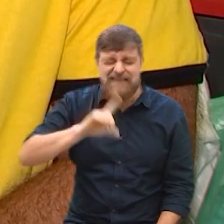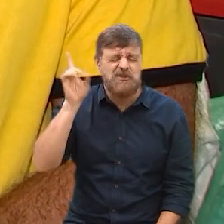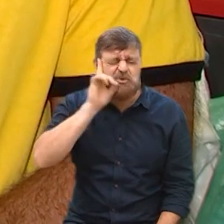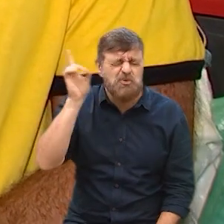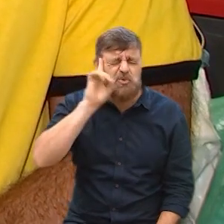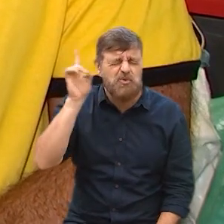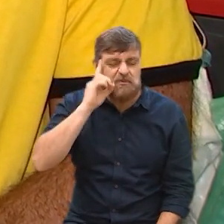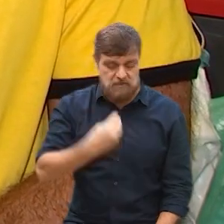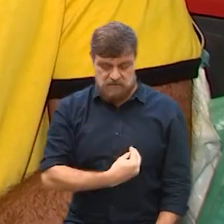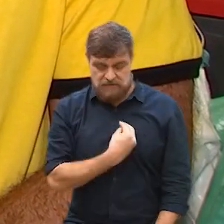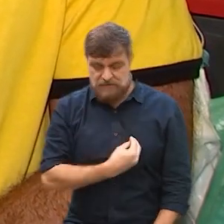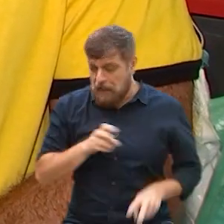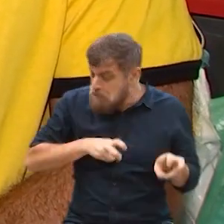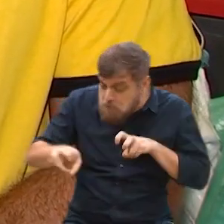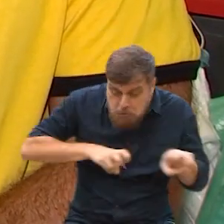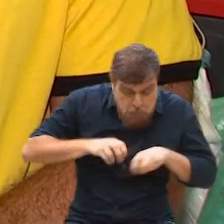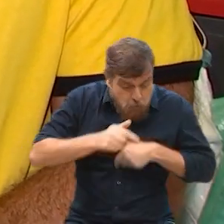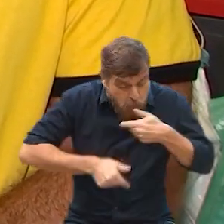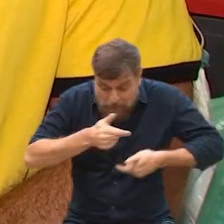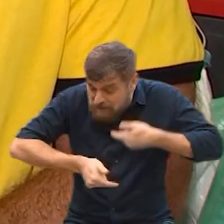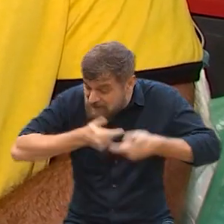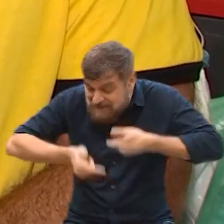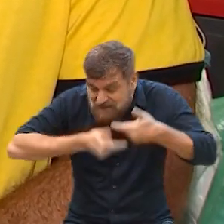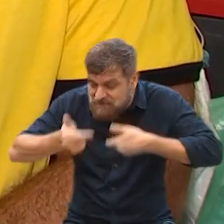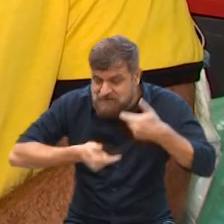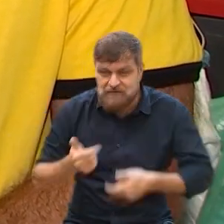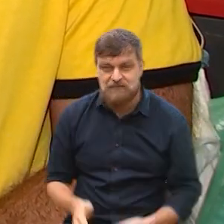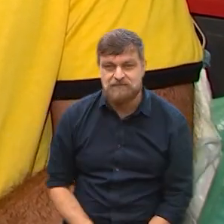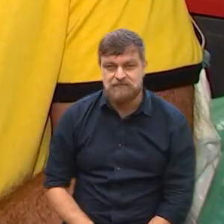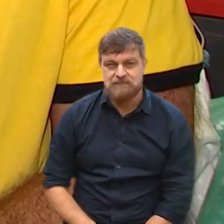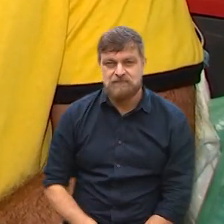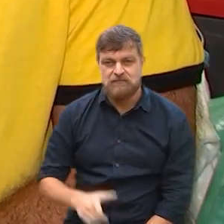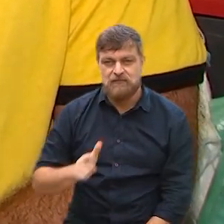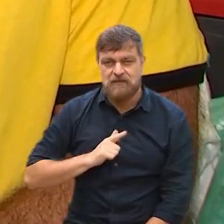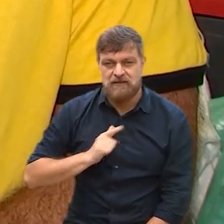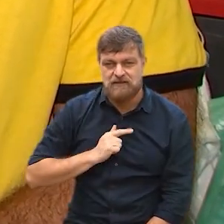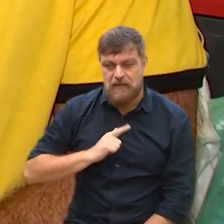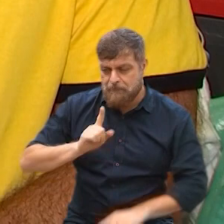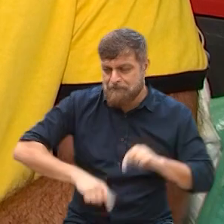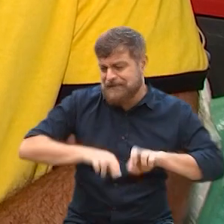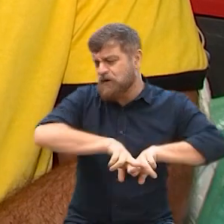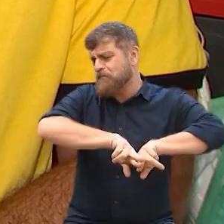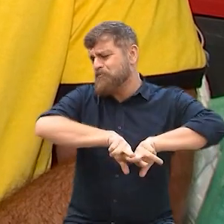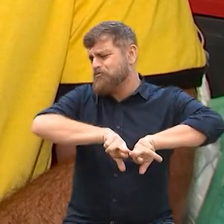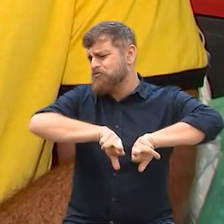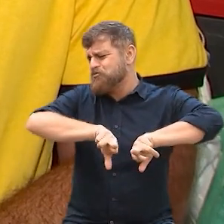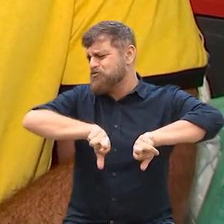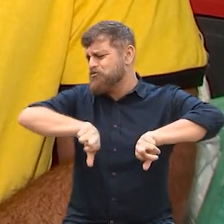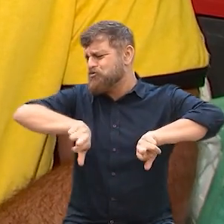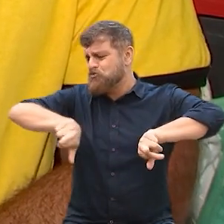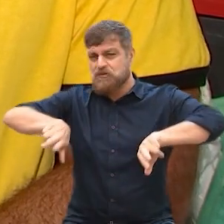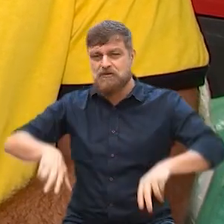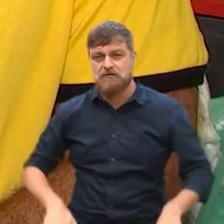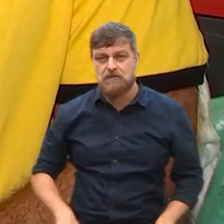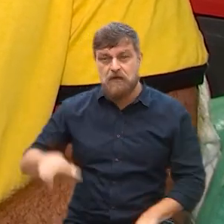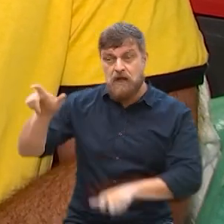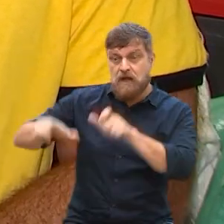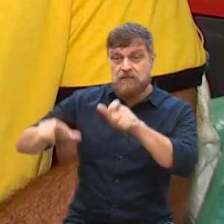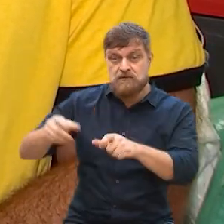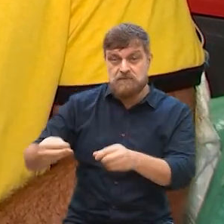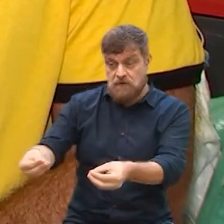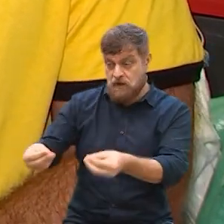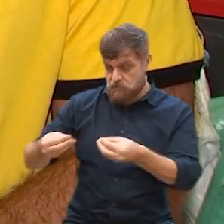dia, na correria, você vê aí, tem tantos produtos aí, né, que a gente trabalha e eles vieram me